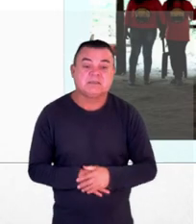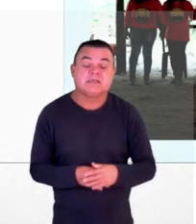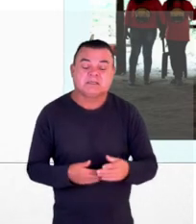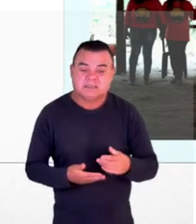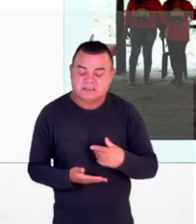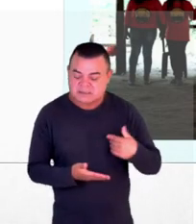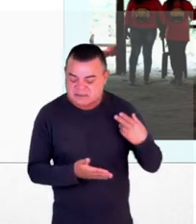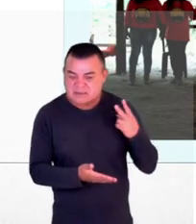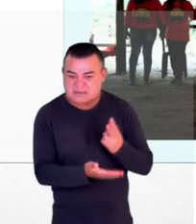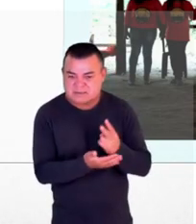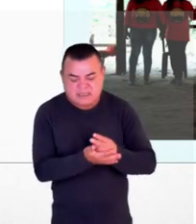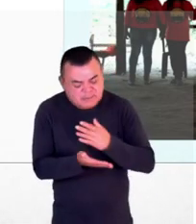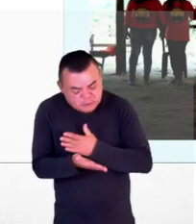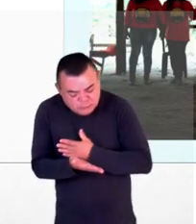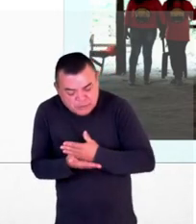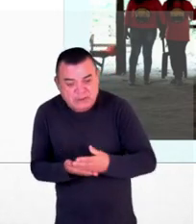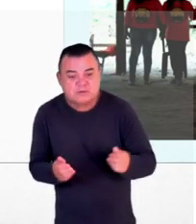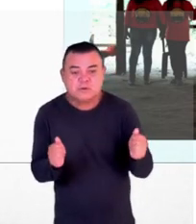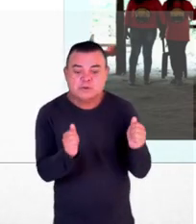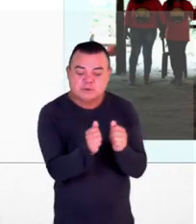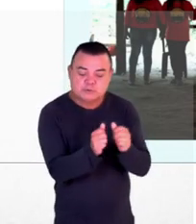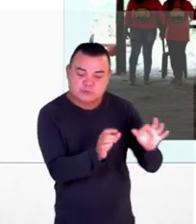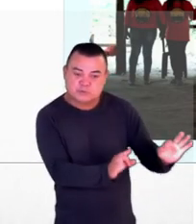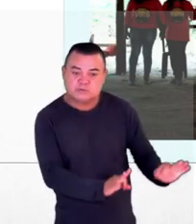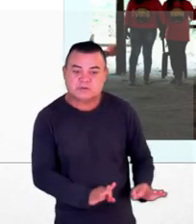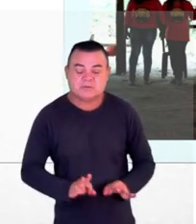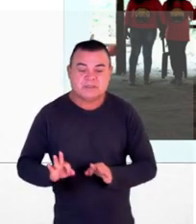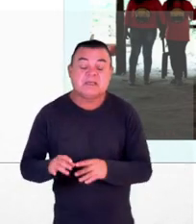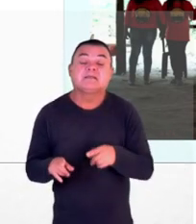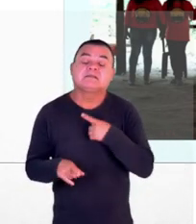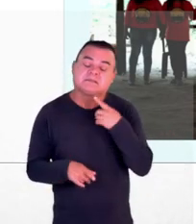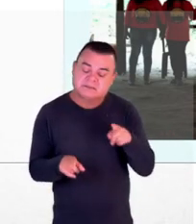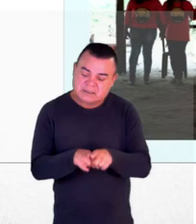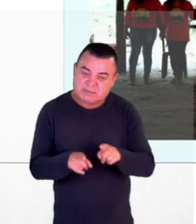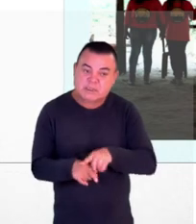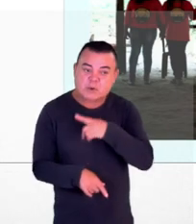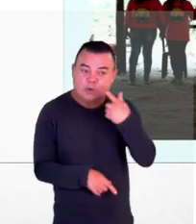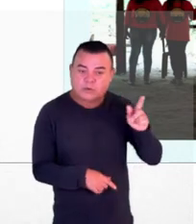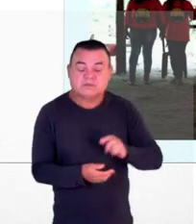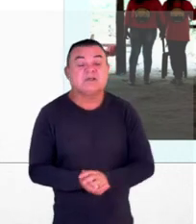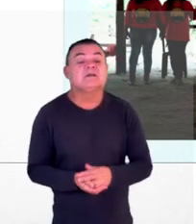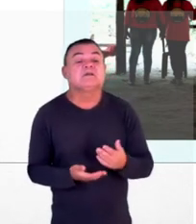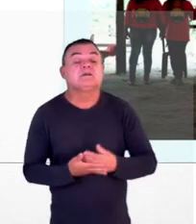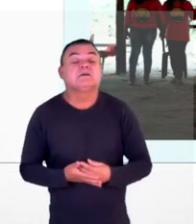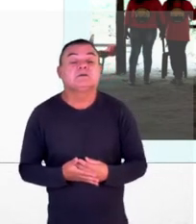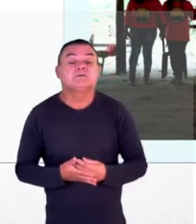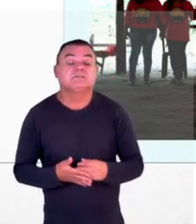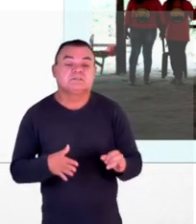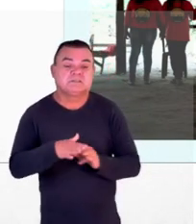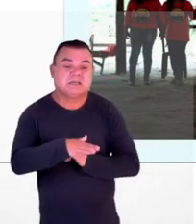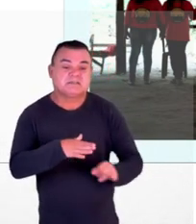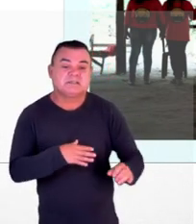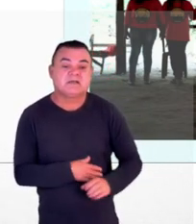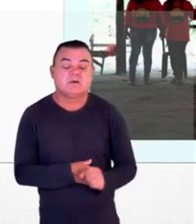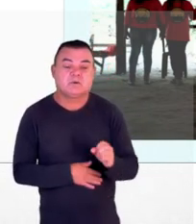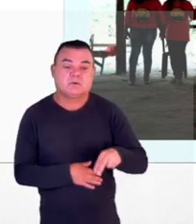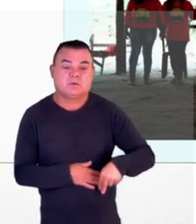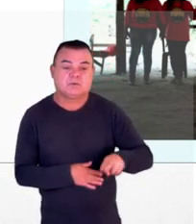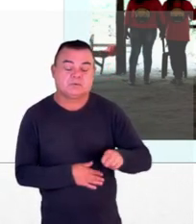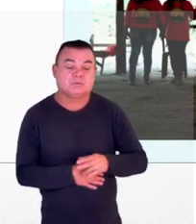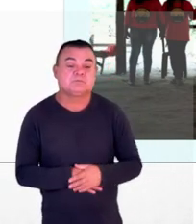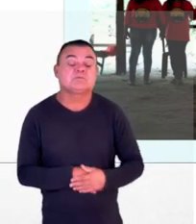conosco mas com as outras agências eh da ONU também a atualmente participando né unops unides e